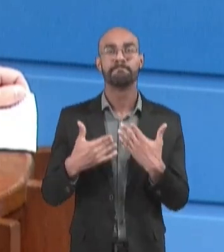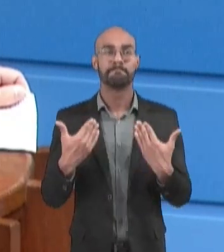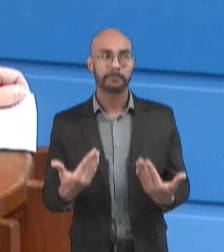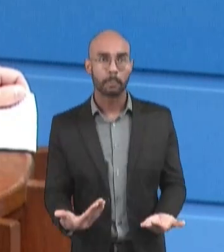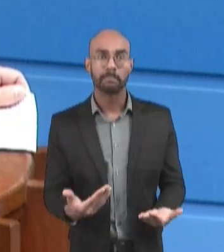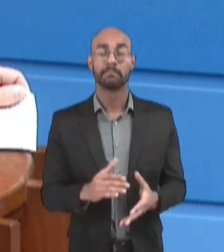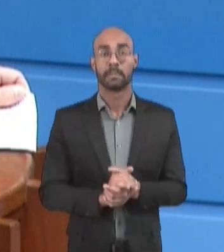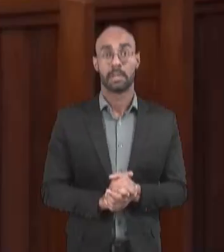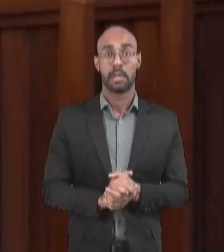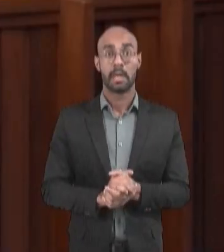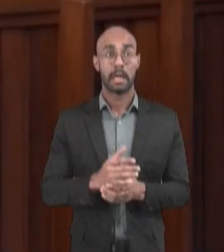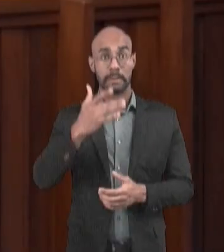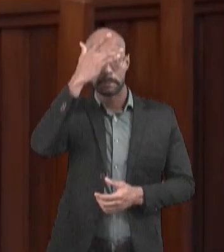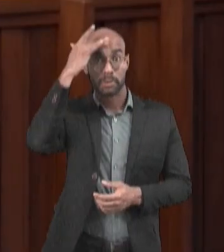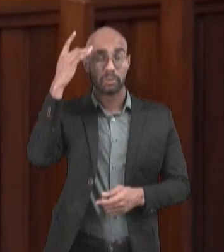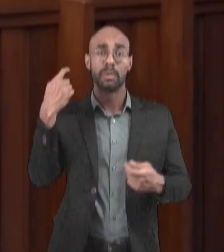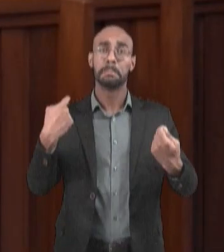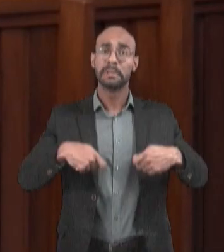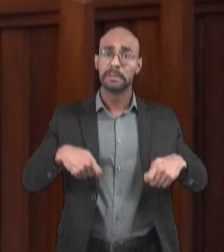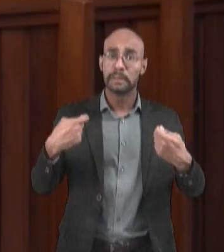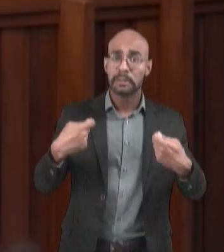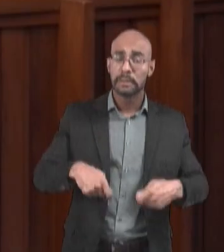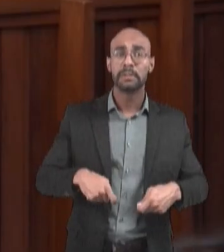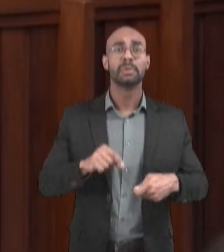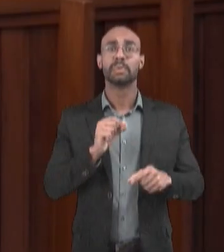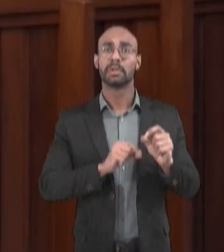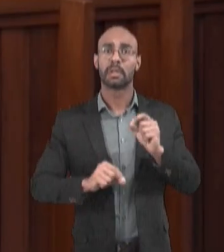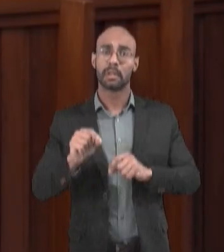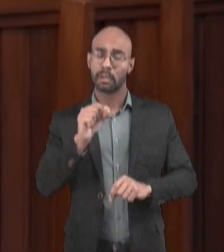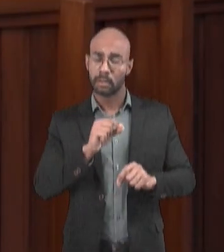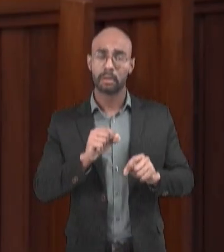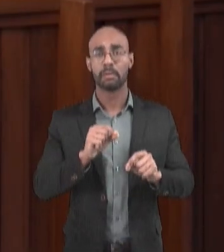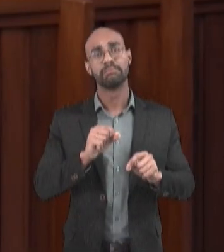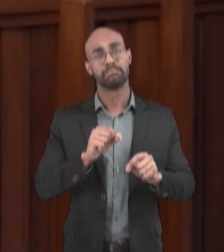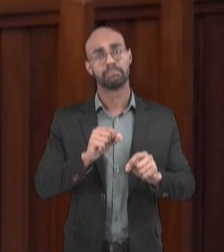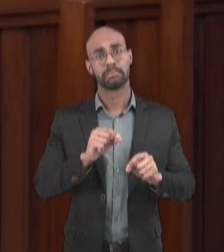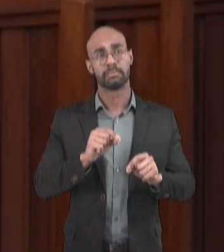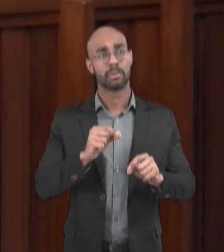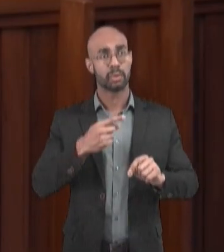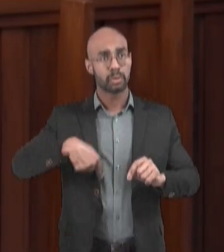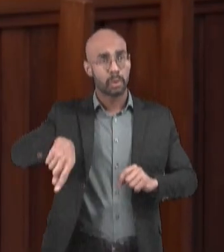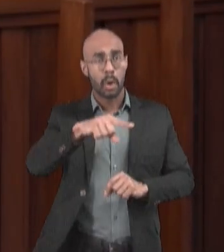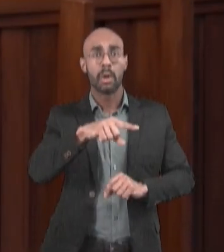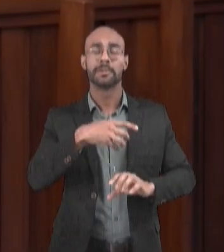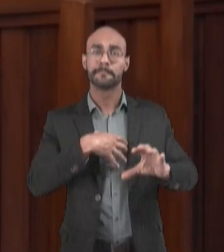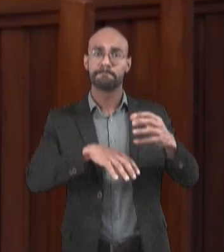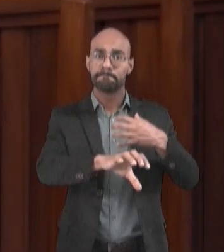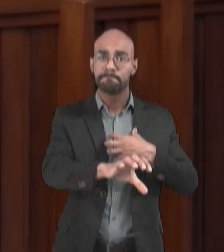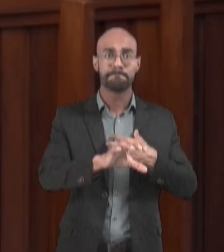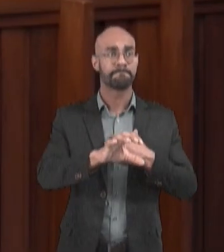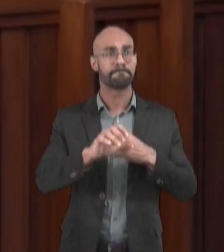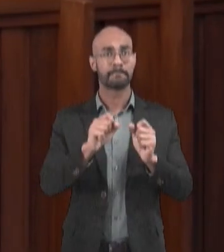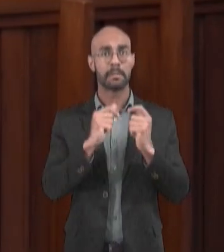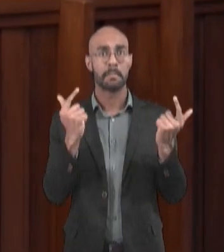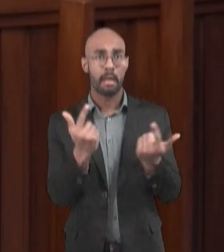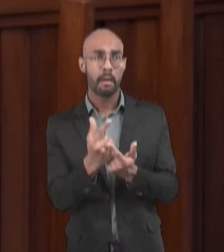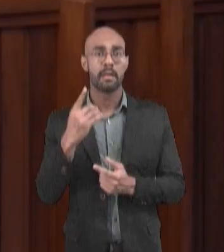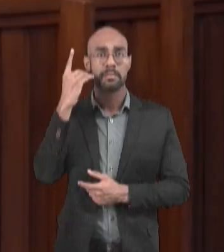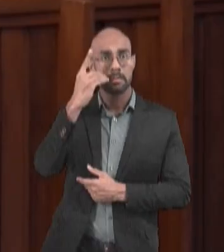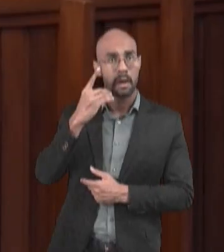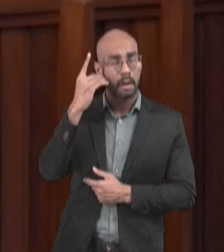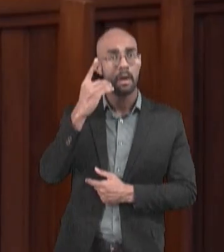essas pessoas precisam de um olhar diferenciado de nós, parlamentares, que estamos aqui para representar. E